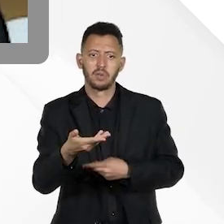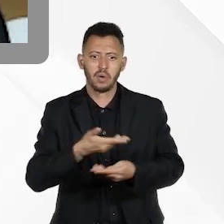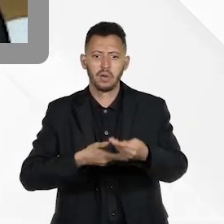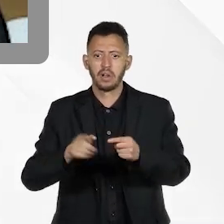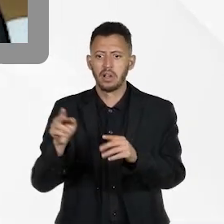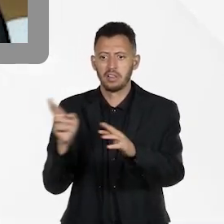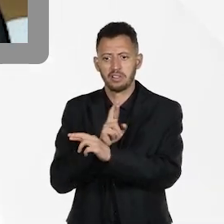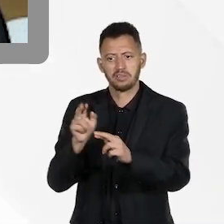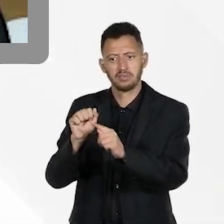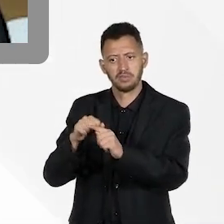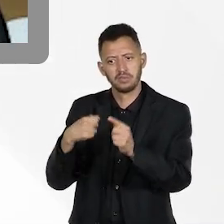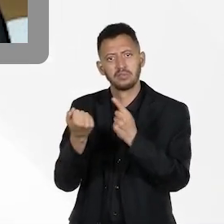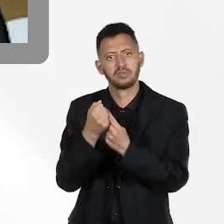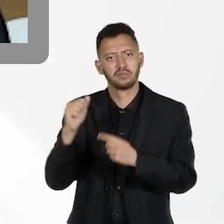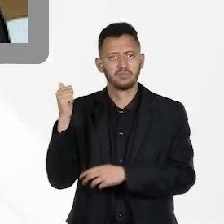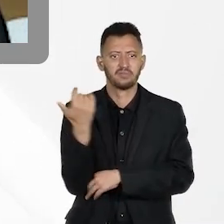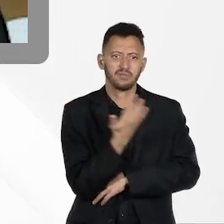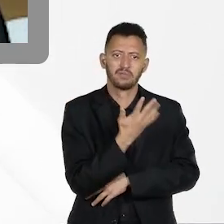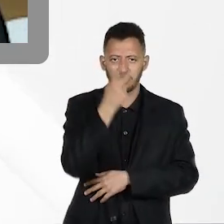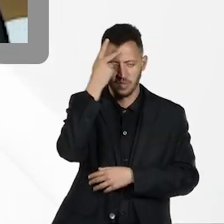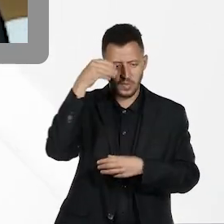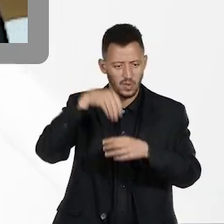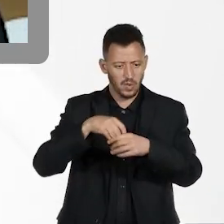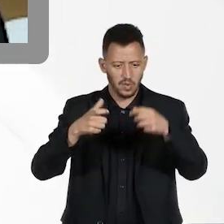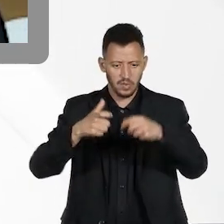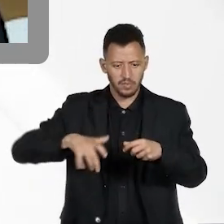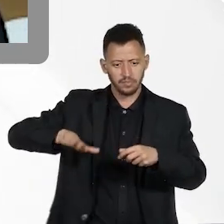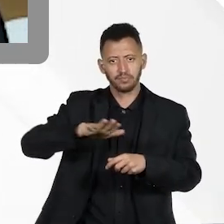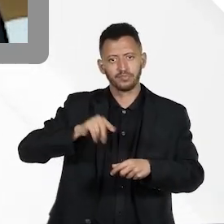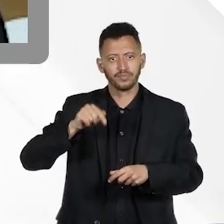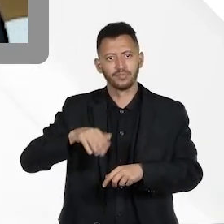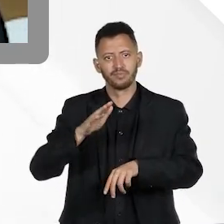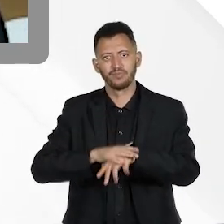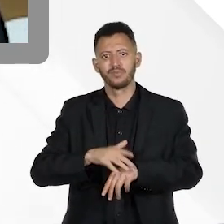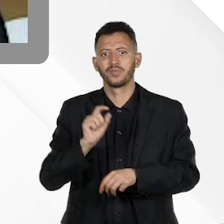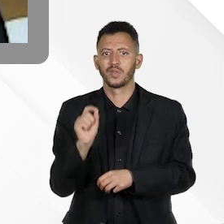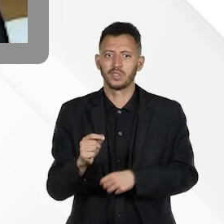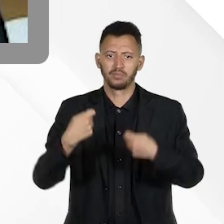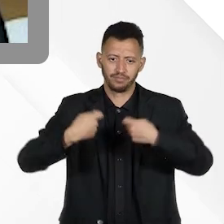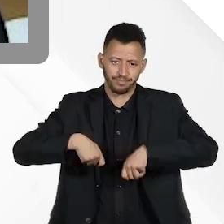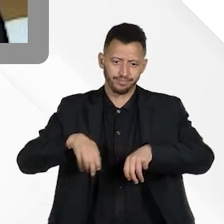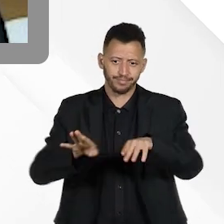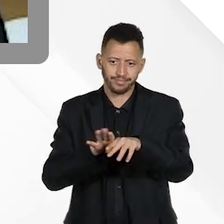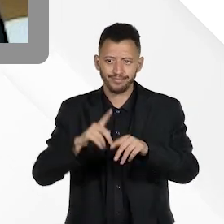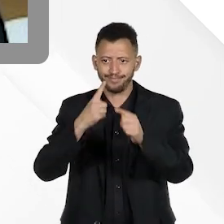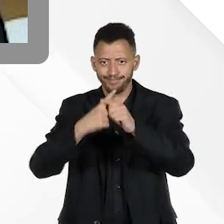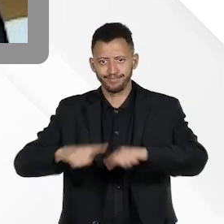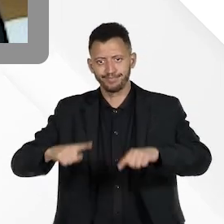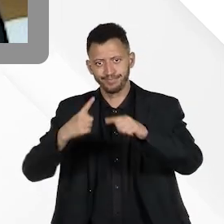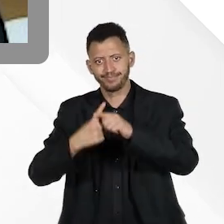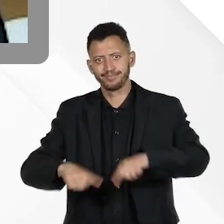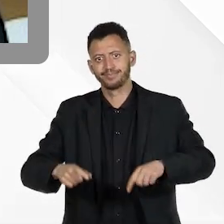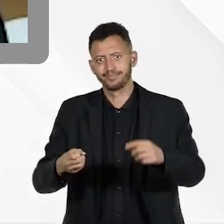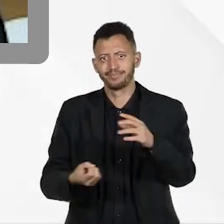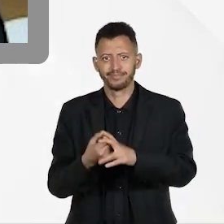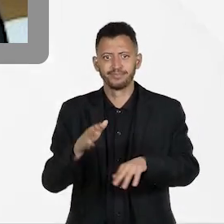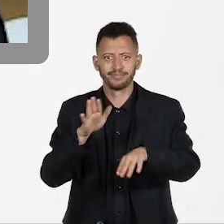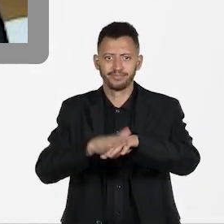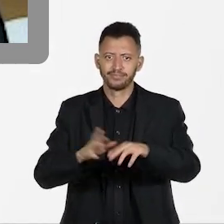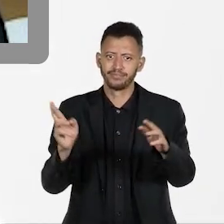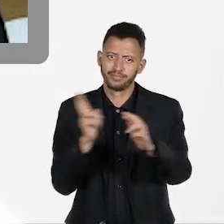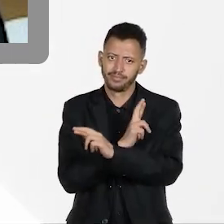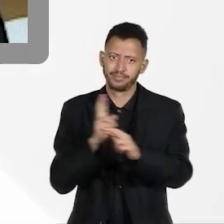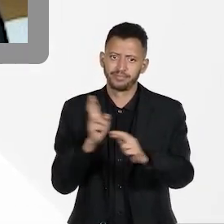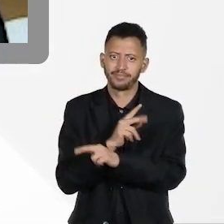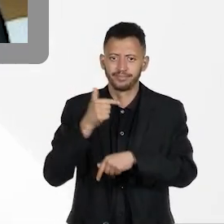precarizando as suas relações sociais e ambientais, trazendo um ambiente de trabalho hostil, que precisa ser combatido e